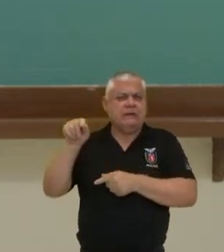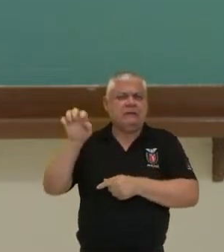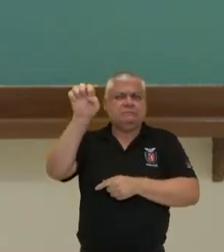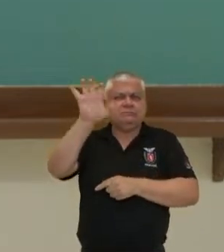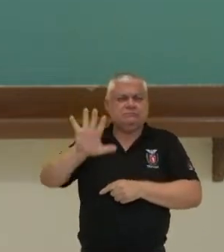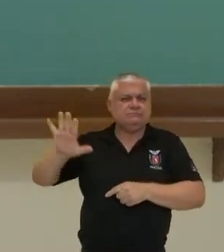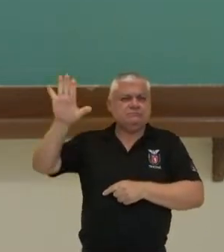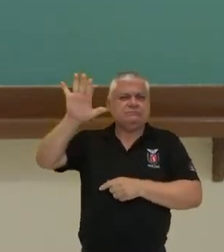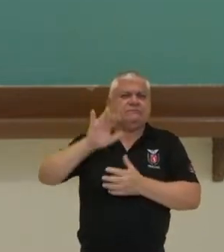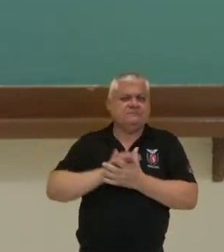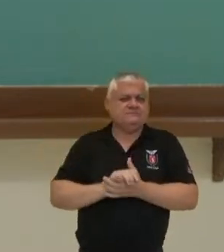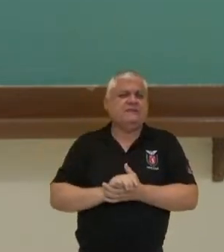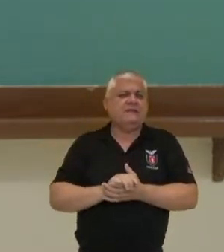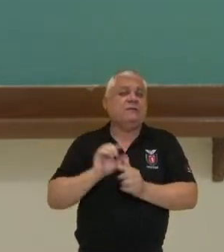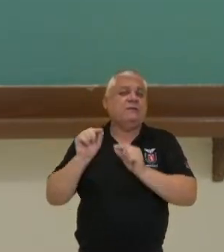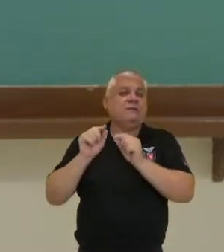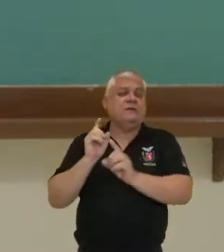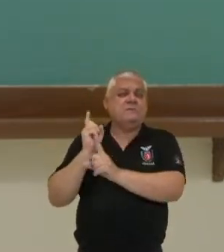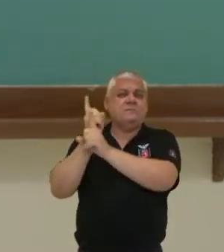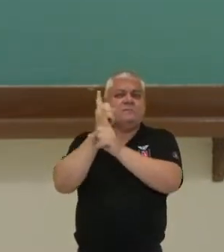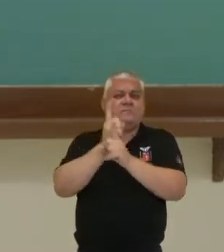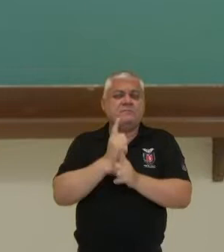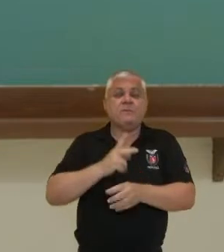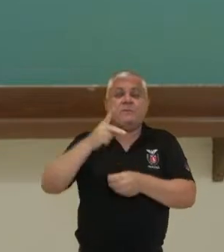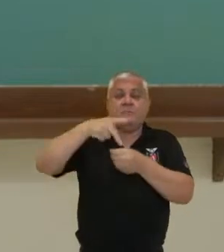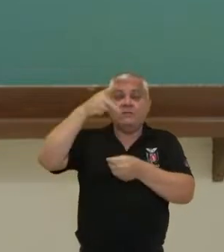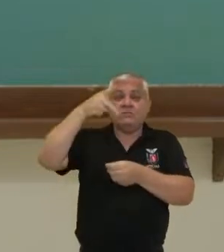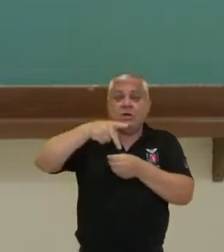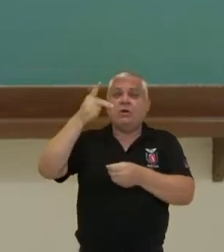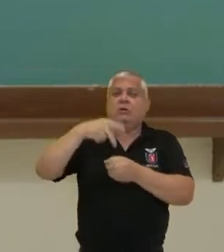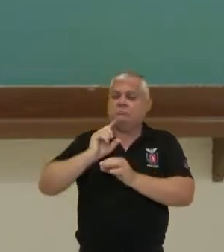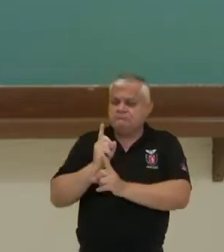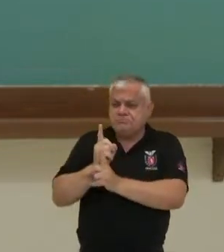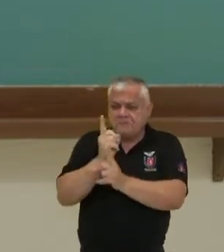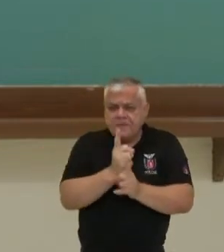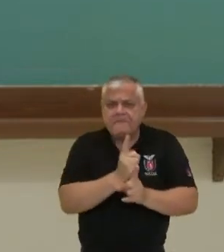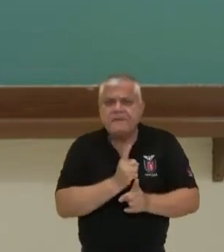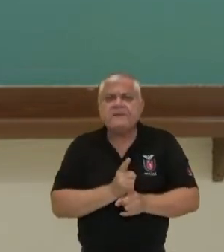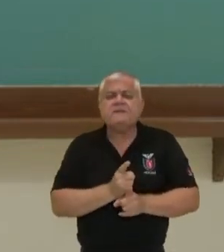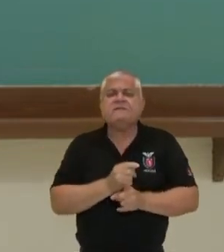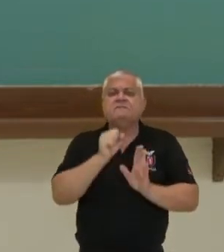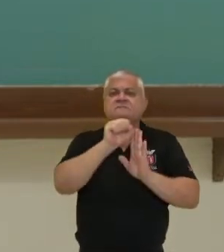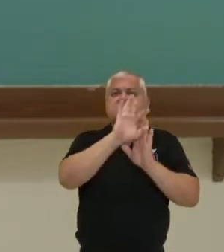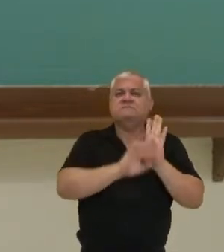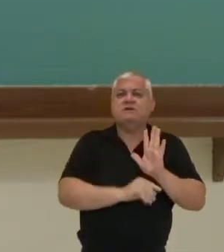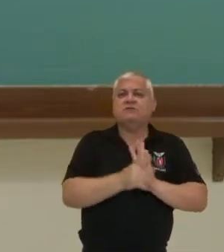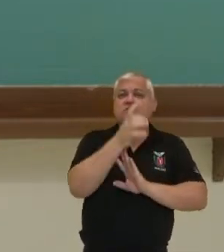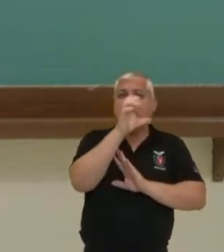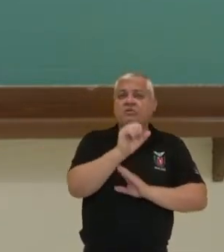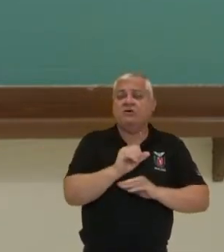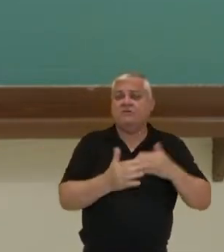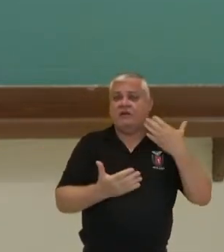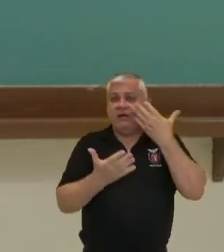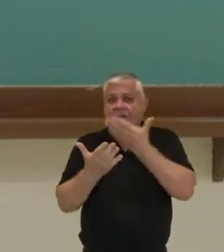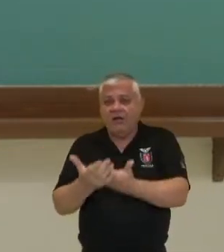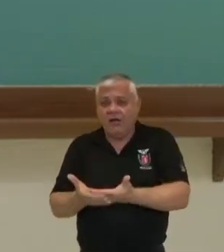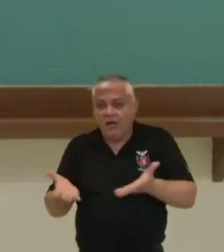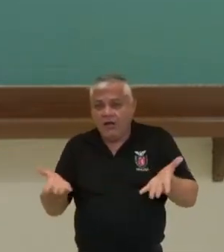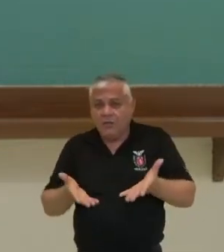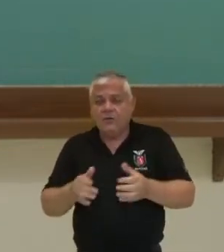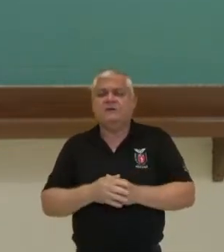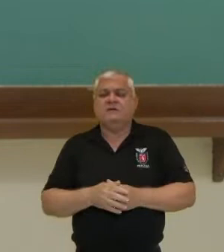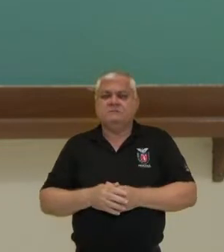na região e eles encontraram muito petróleo por lá e desde o final do século 19 atualidade